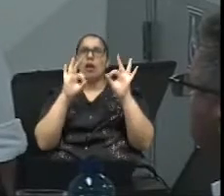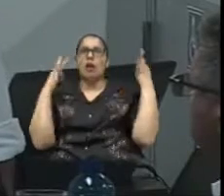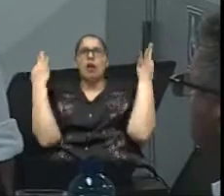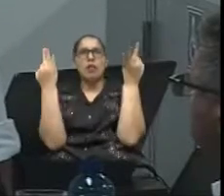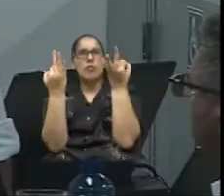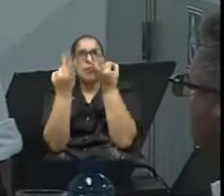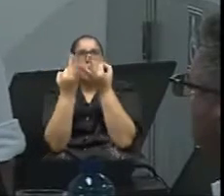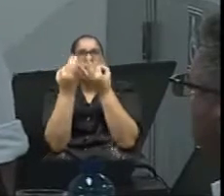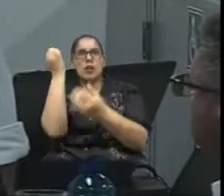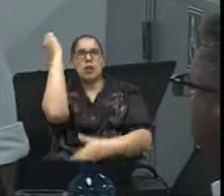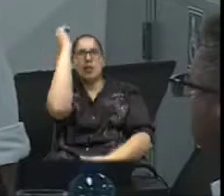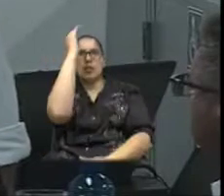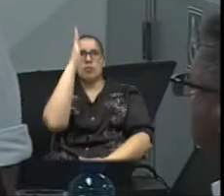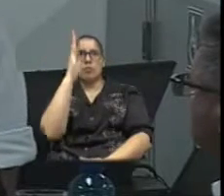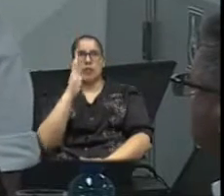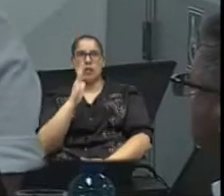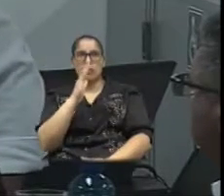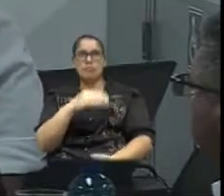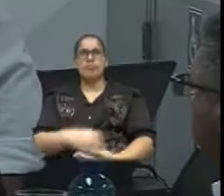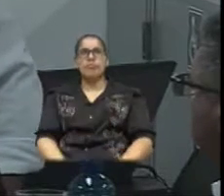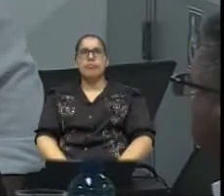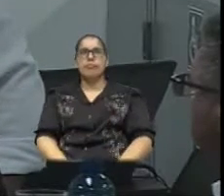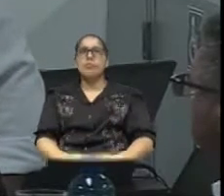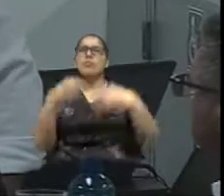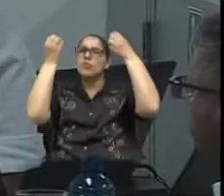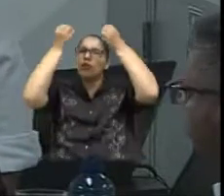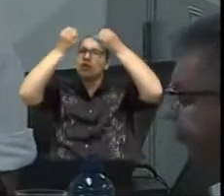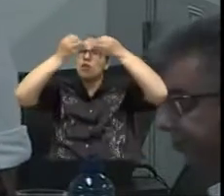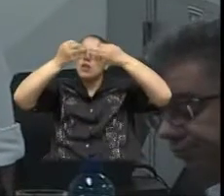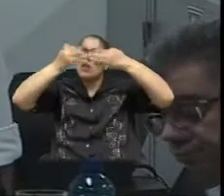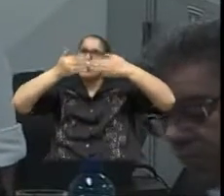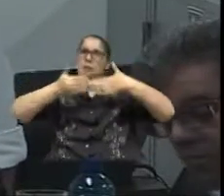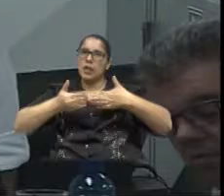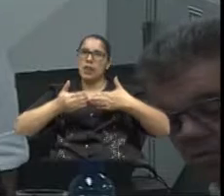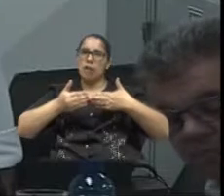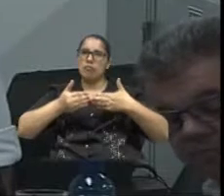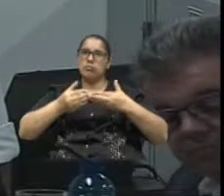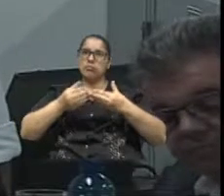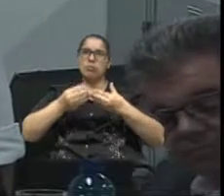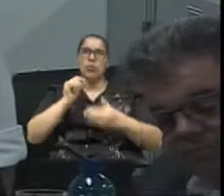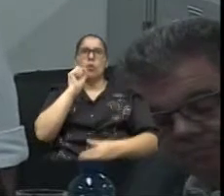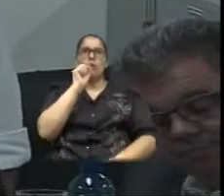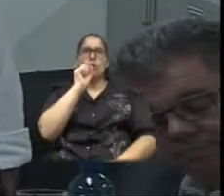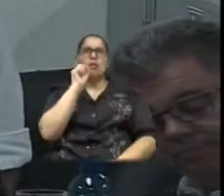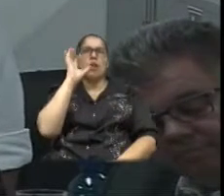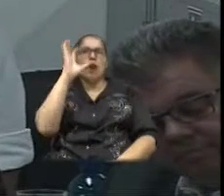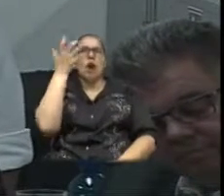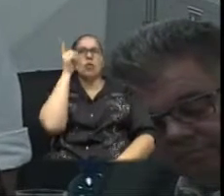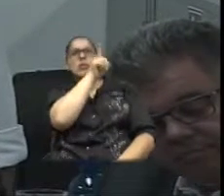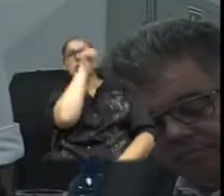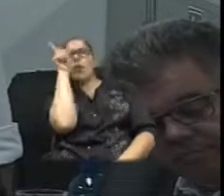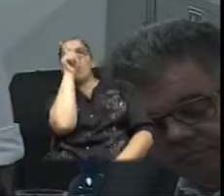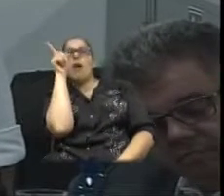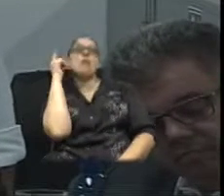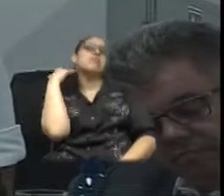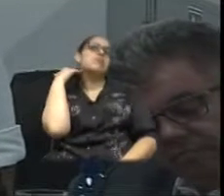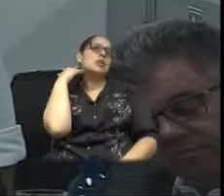dessa mostra cultural, o qual respeito o nobre vereador Estevão, não teve coragem de mostrar, mas eu vou mostrar,